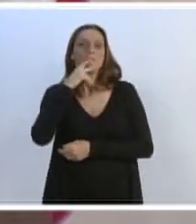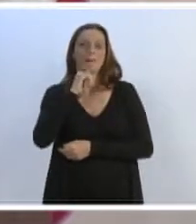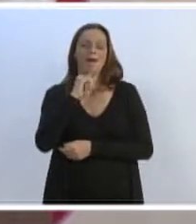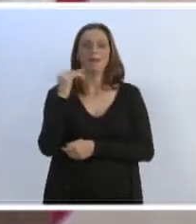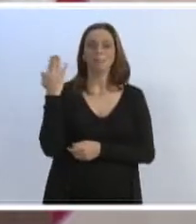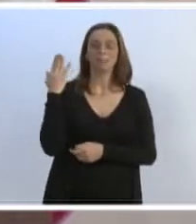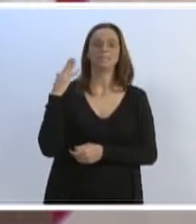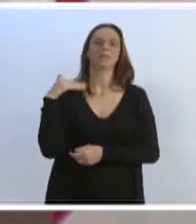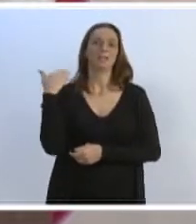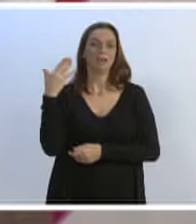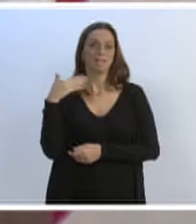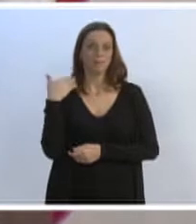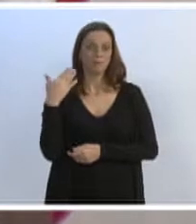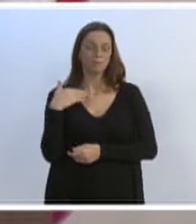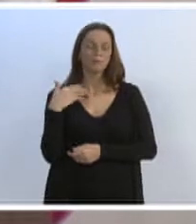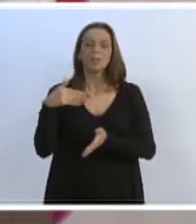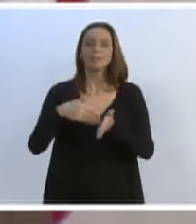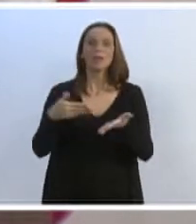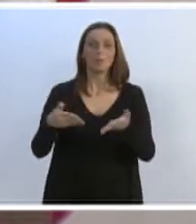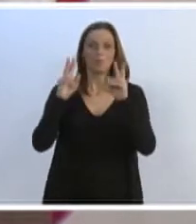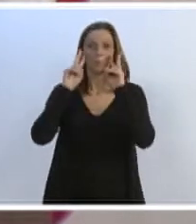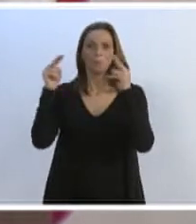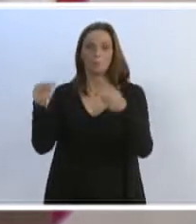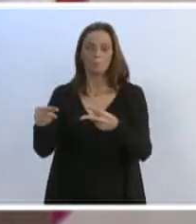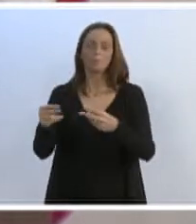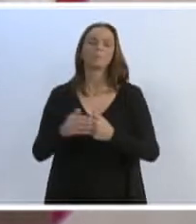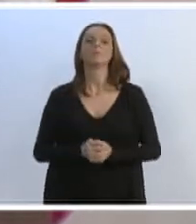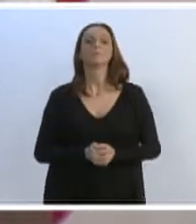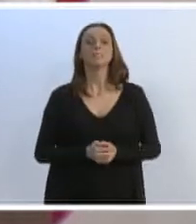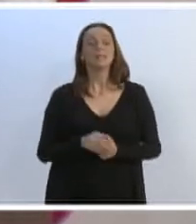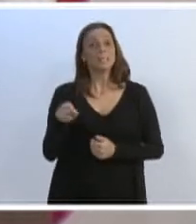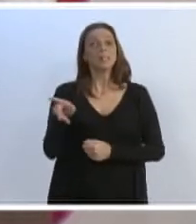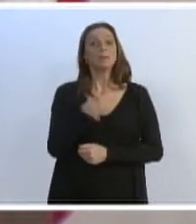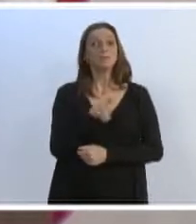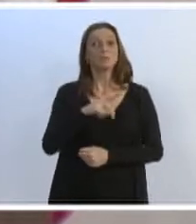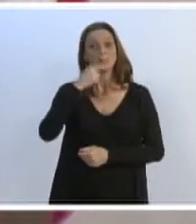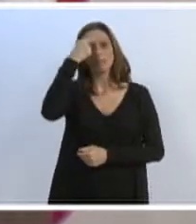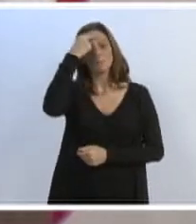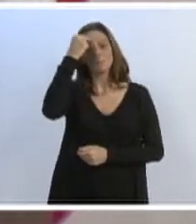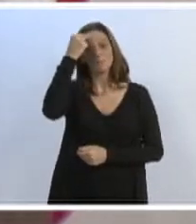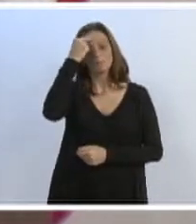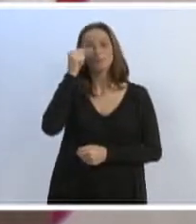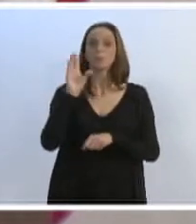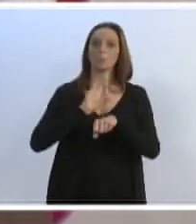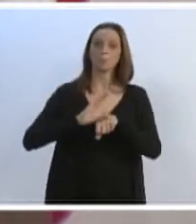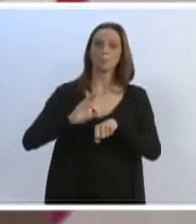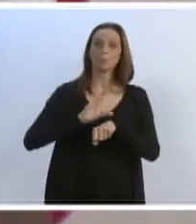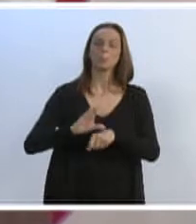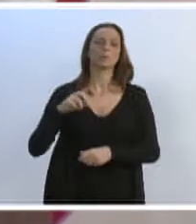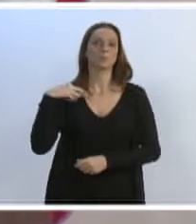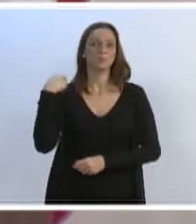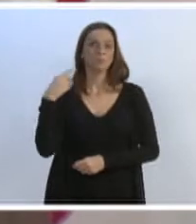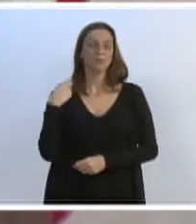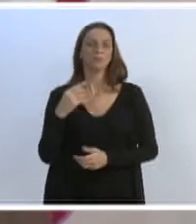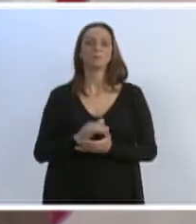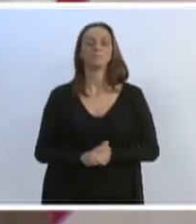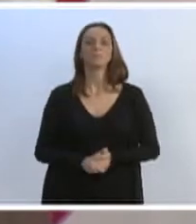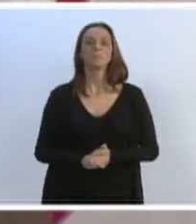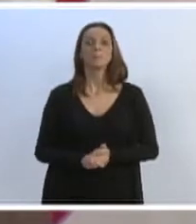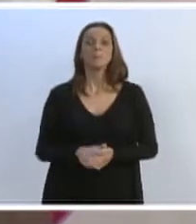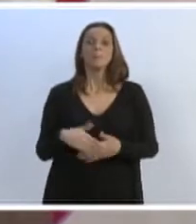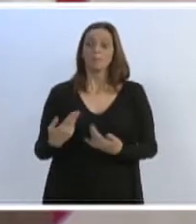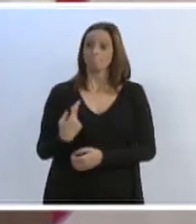né? Ou seja, era a saudação em que você lembrava tudo o que tinha acontecido, por uma razão muito especial, né? Ou seja, o